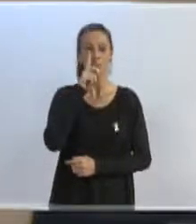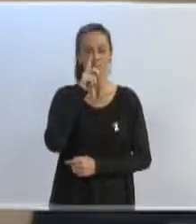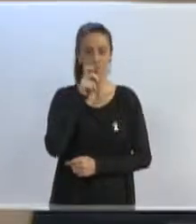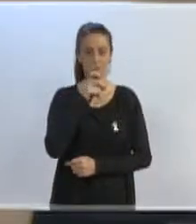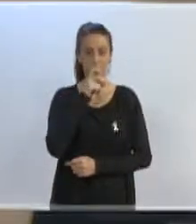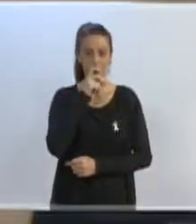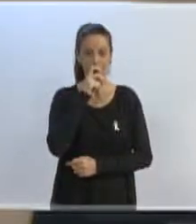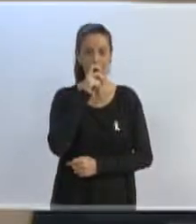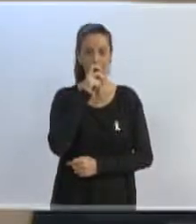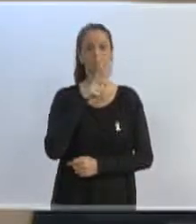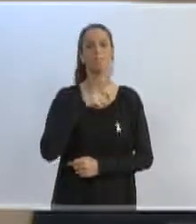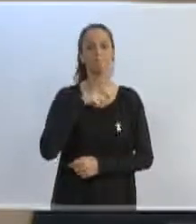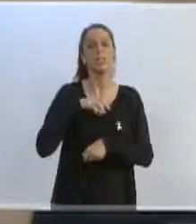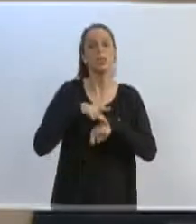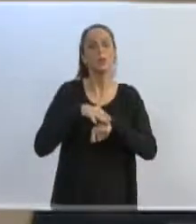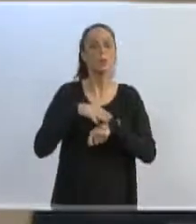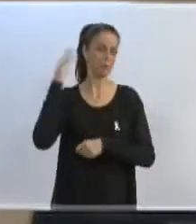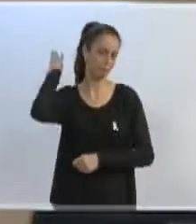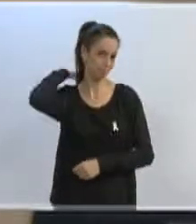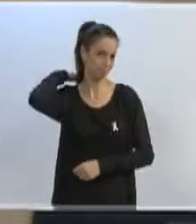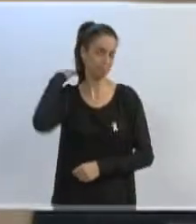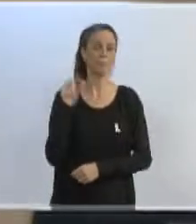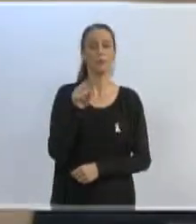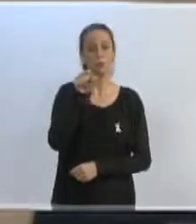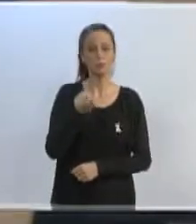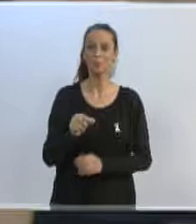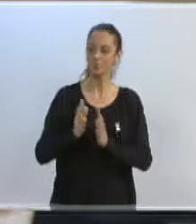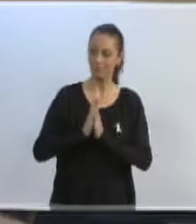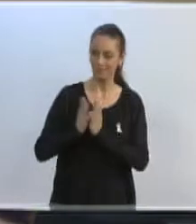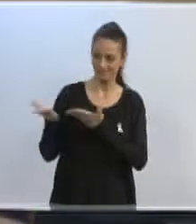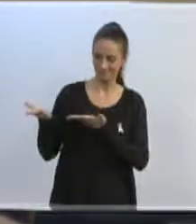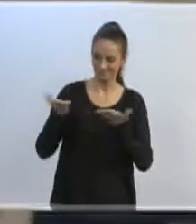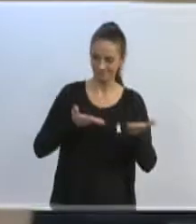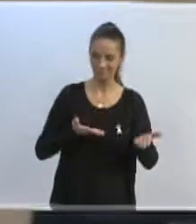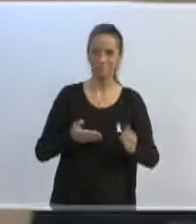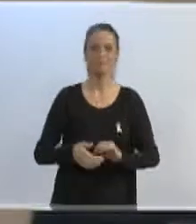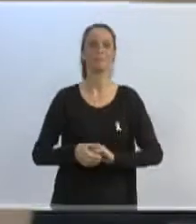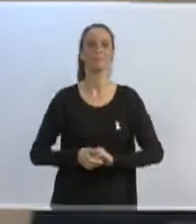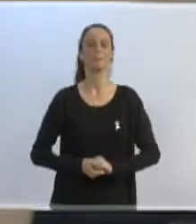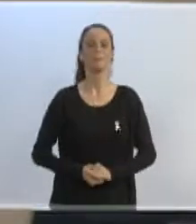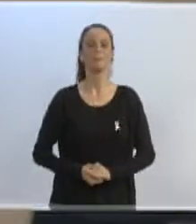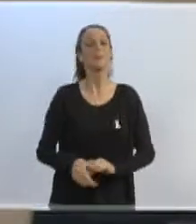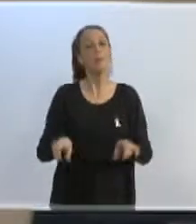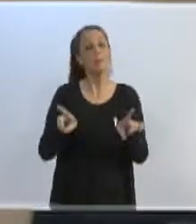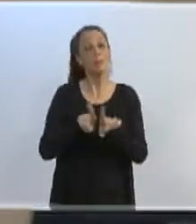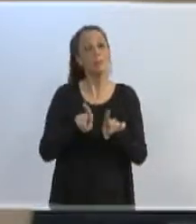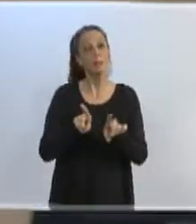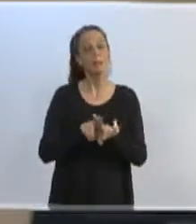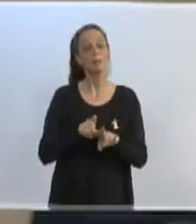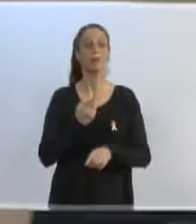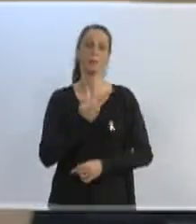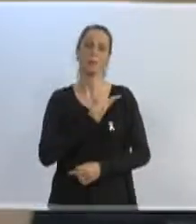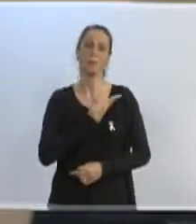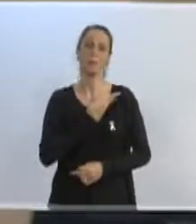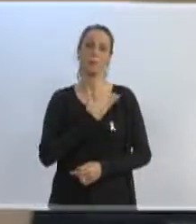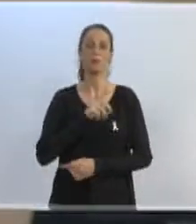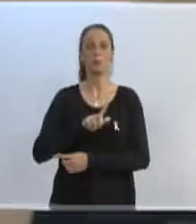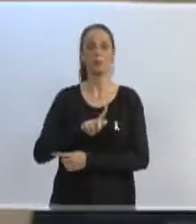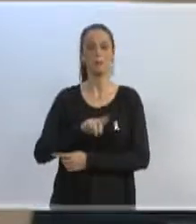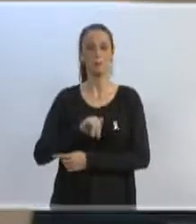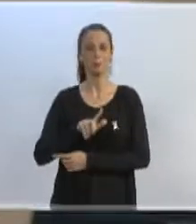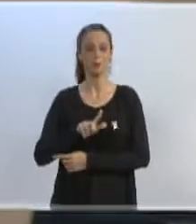Portadores de Mielo Meningocelli, por favor. E também o amigo Gil